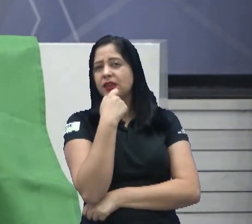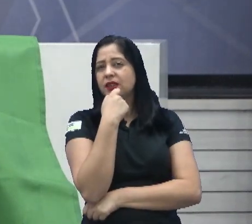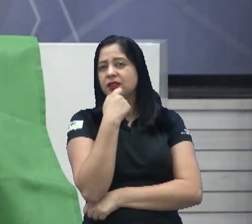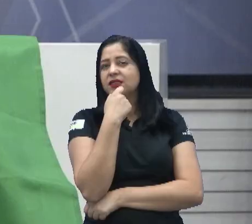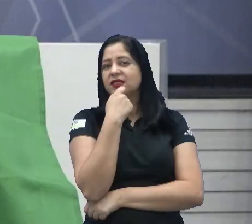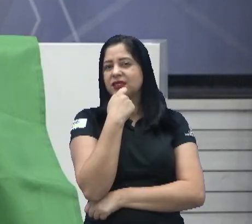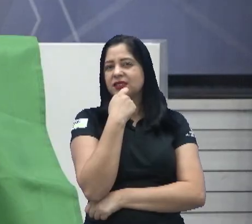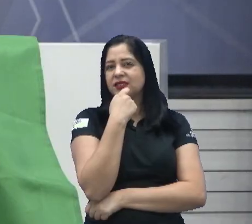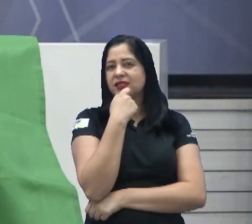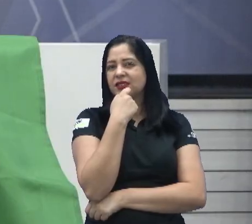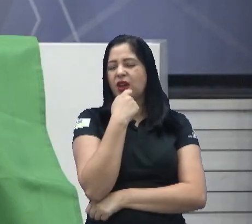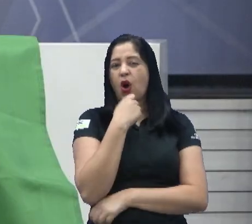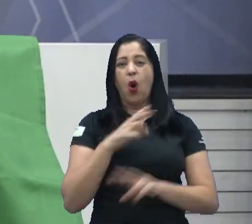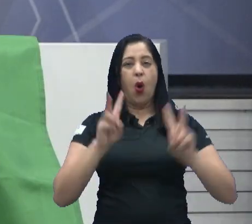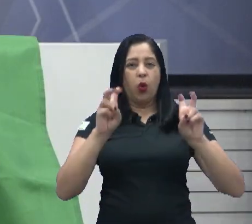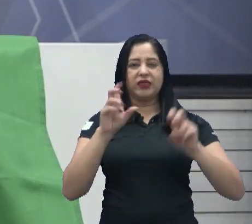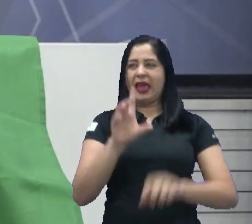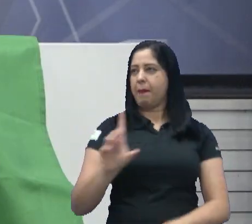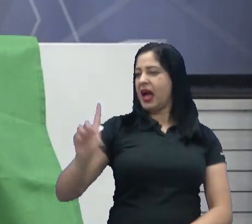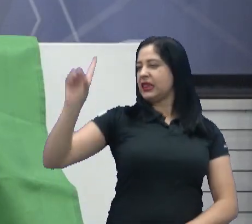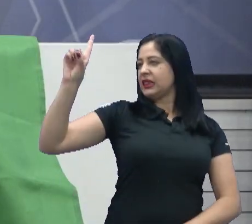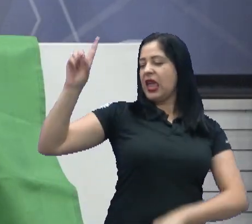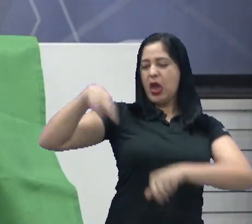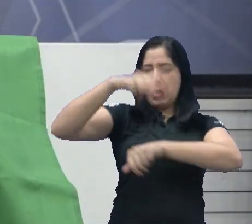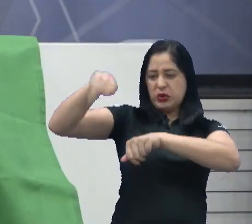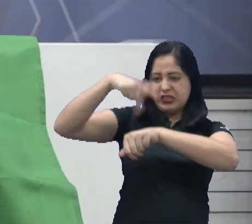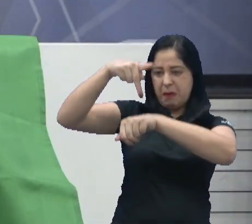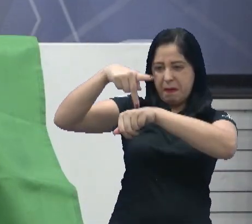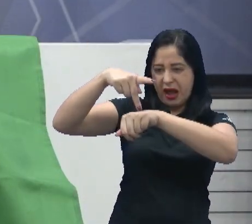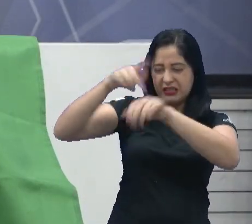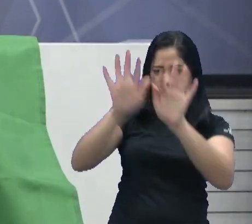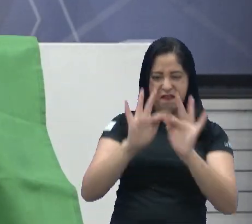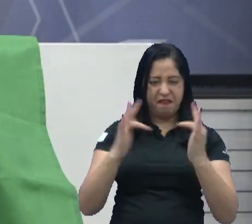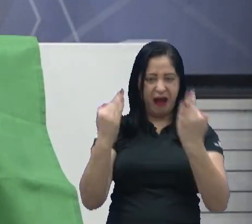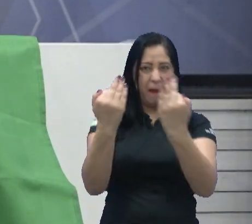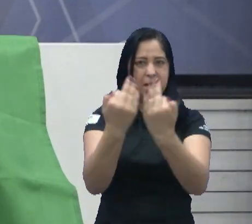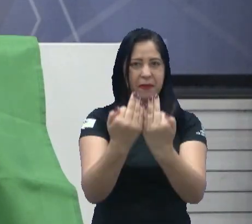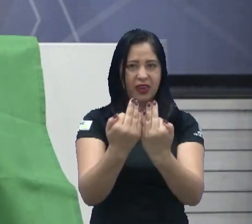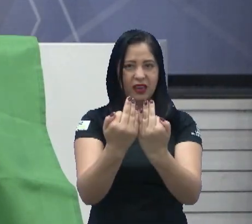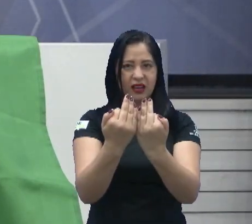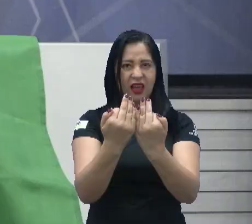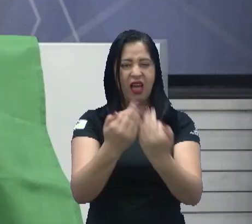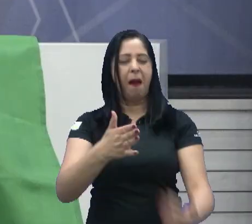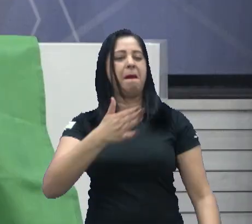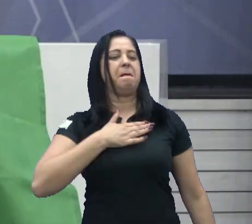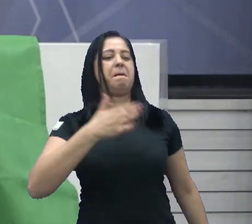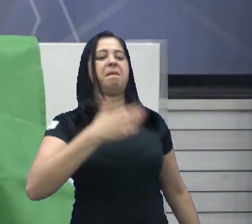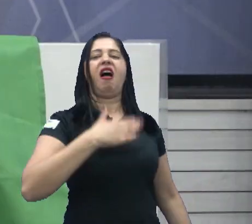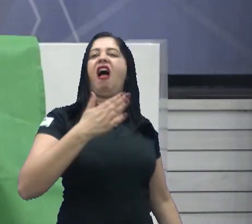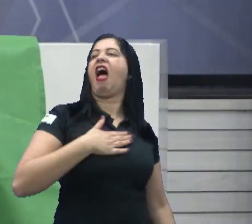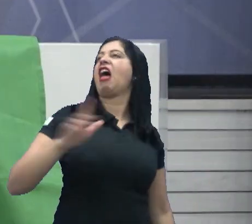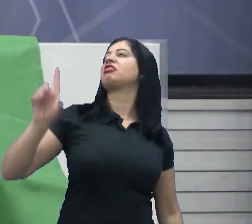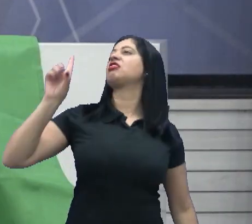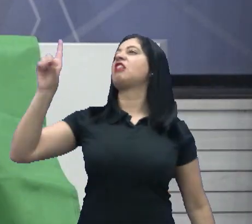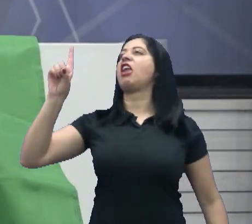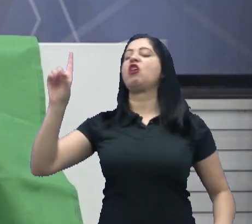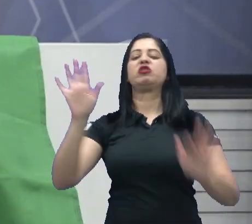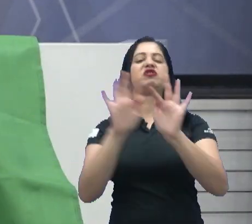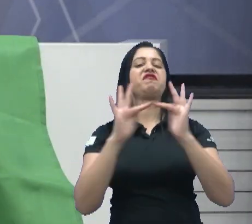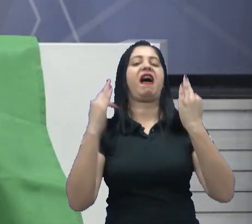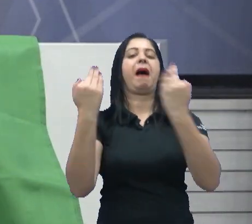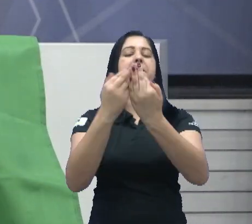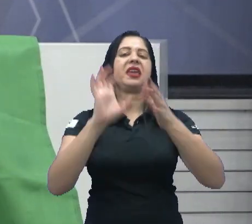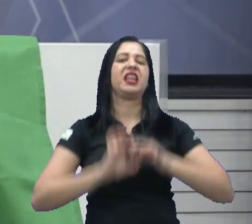discurso, Deus, pátria, família, dessas pessoas que batem no peito, Deus, pátria, família e liberdade,